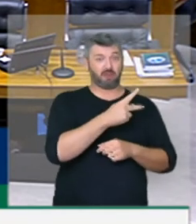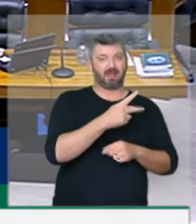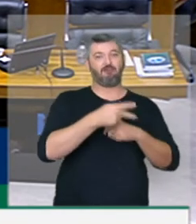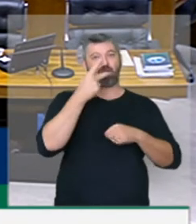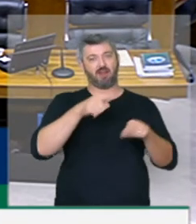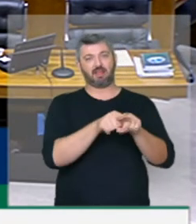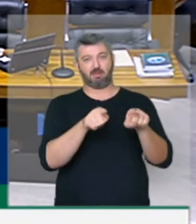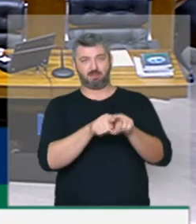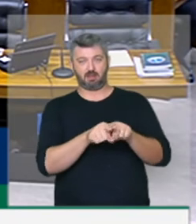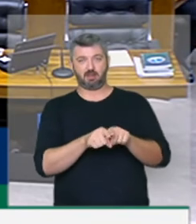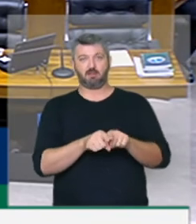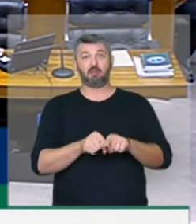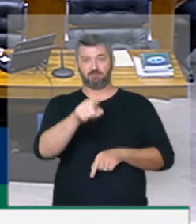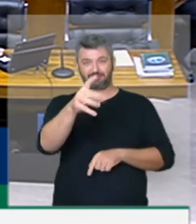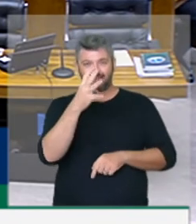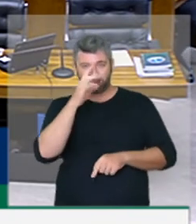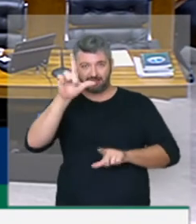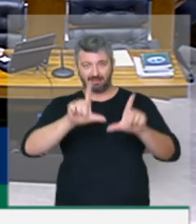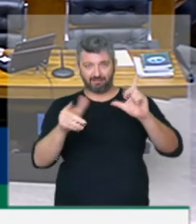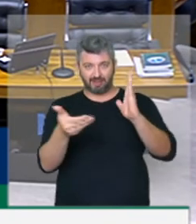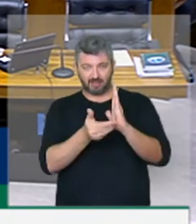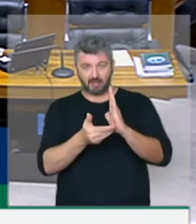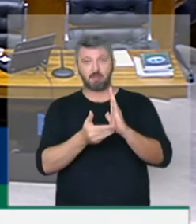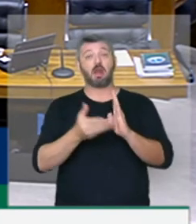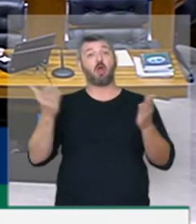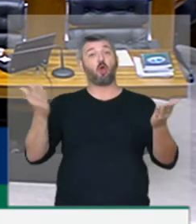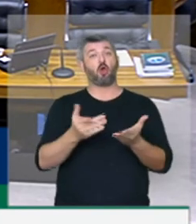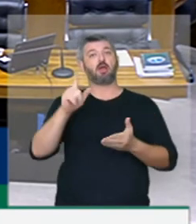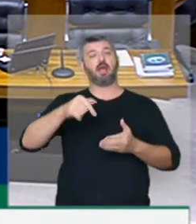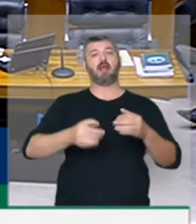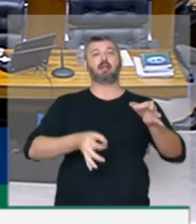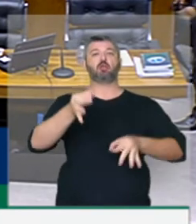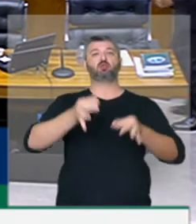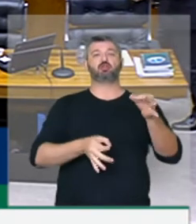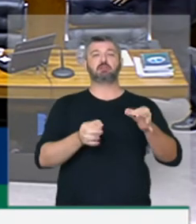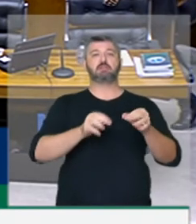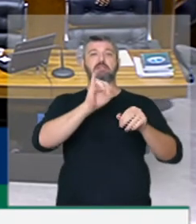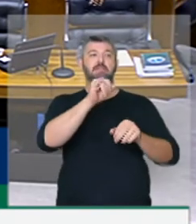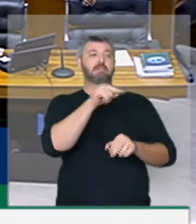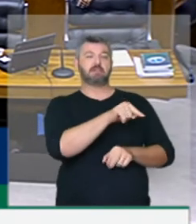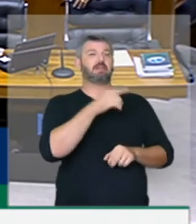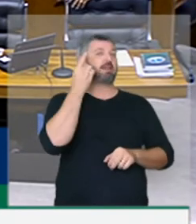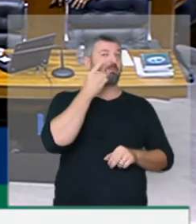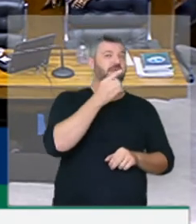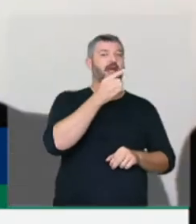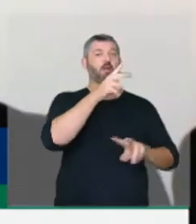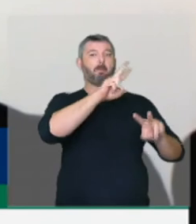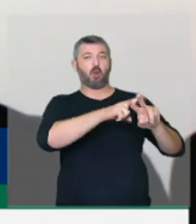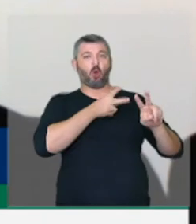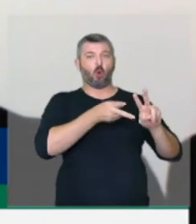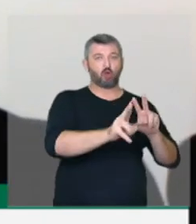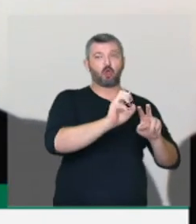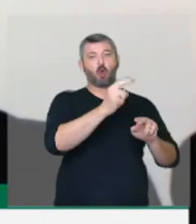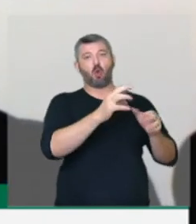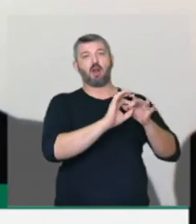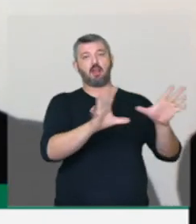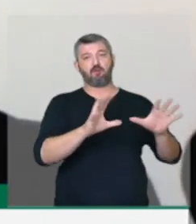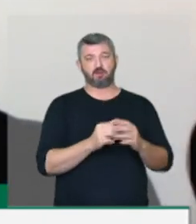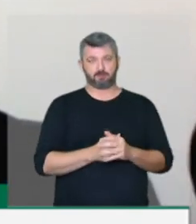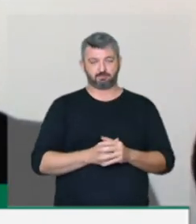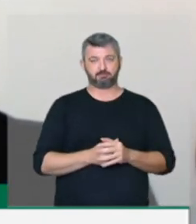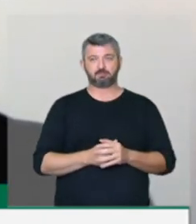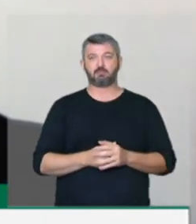também na internet, esta é a sessão em que os deputados vão decidir sobre a prisão, a manutenção ou não da prisão do deputado Daniel Silveira. A palavra